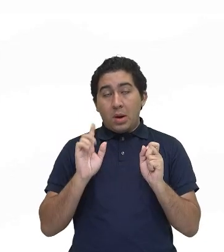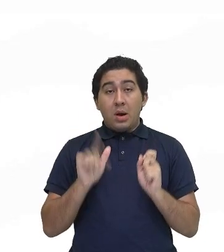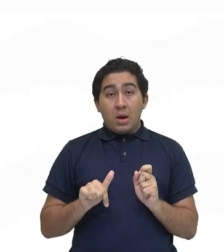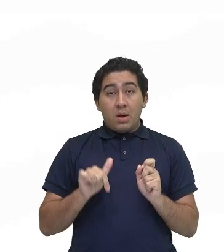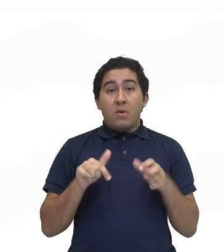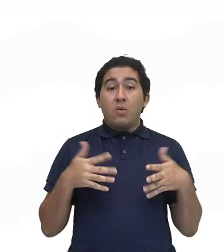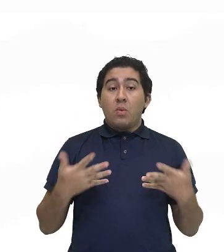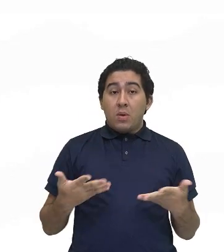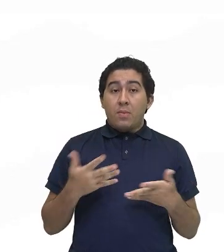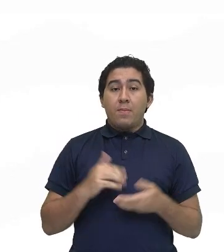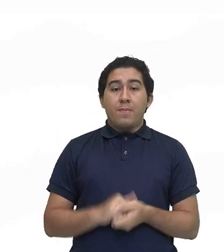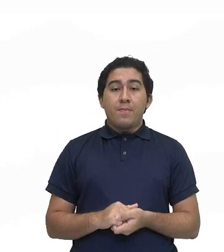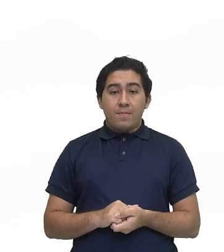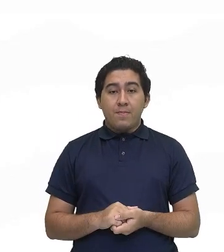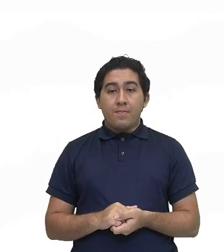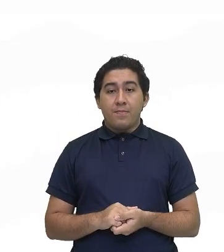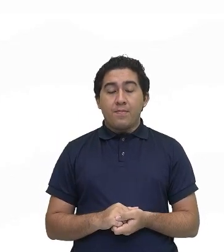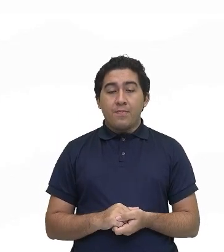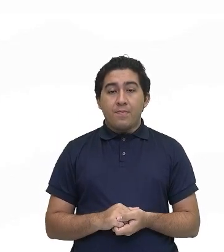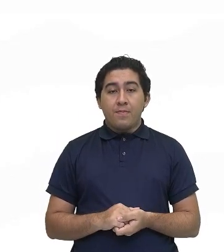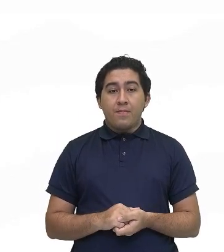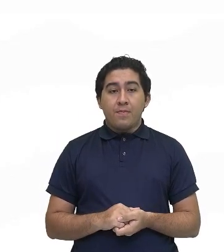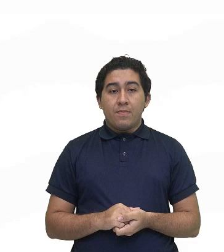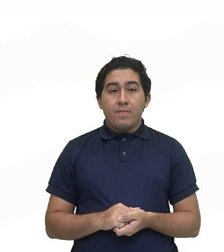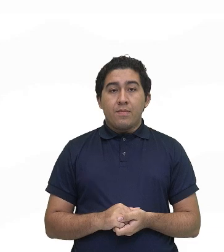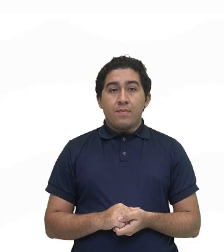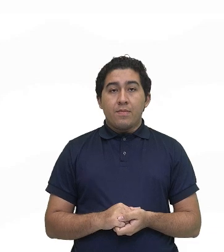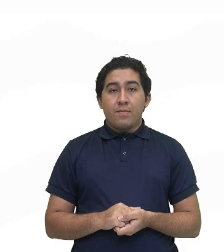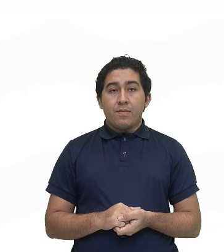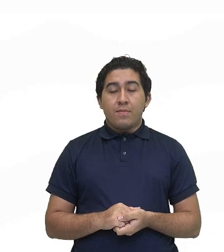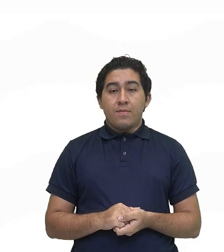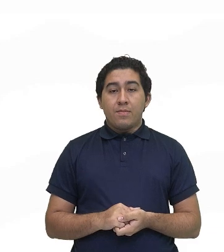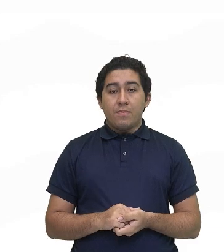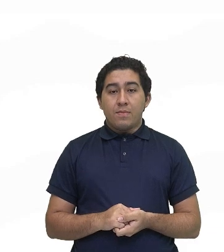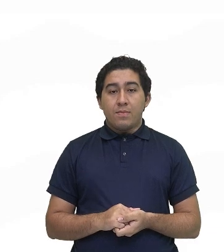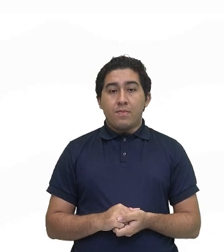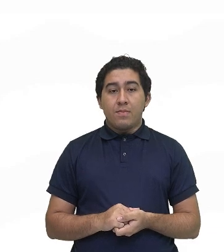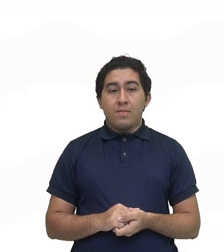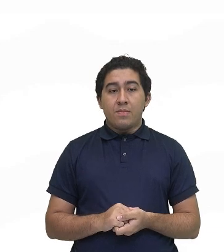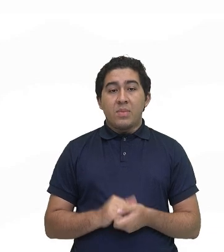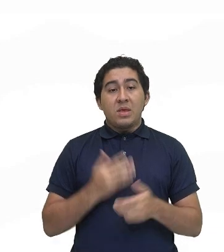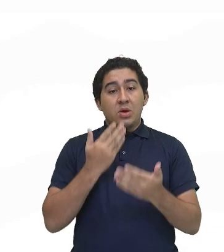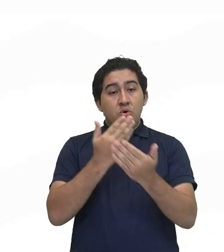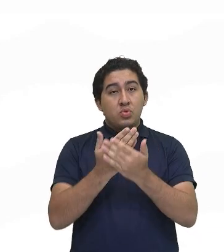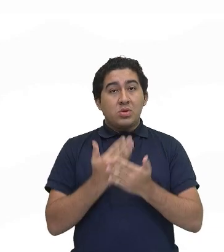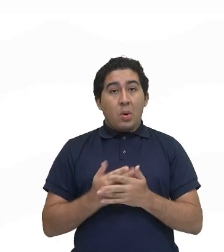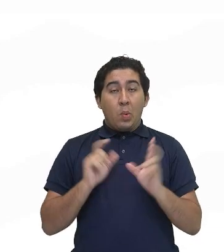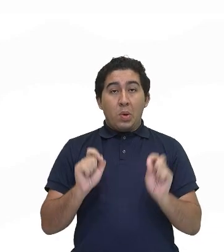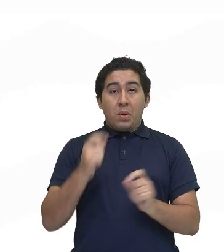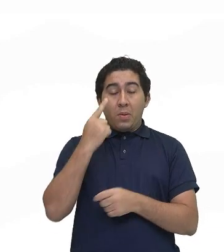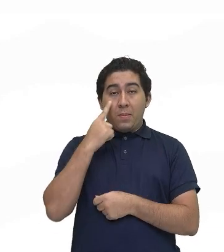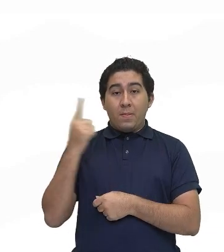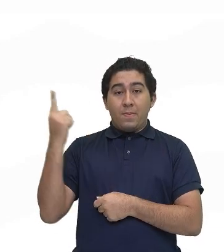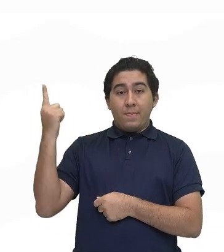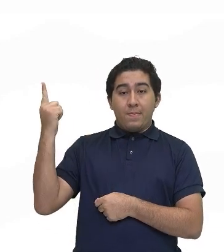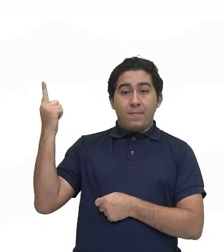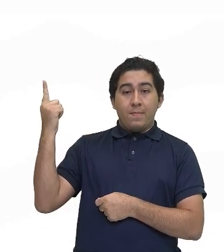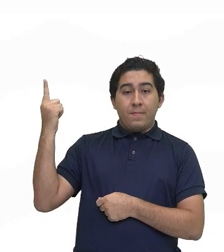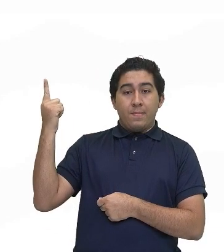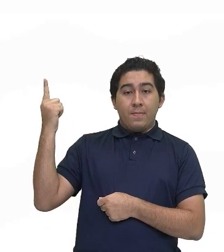com quem? Com, neste caso, vamos estudar quem? Os planetas, os buracos negros,